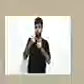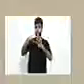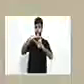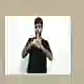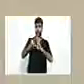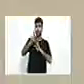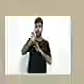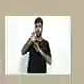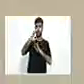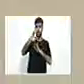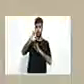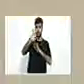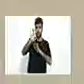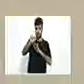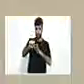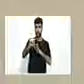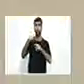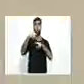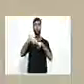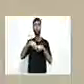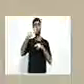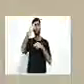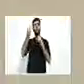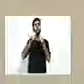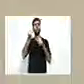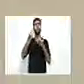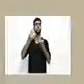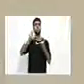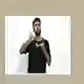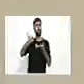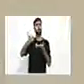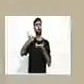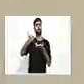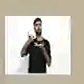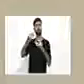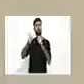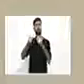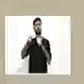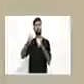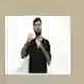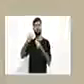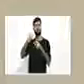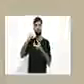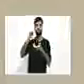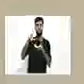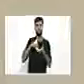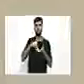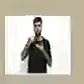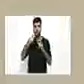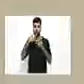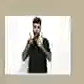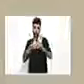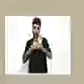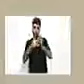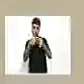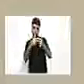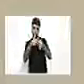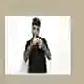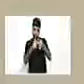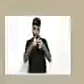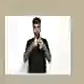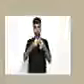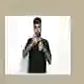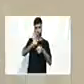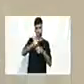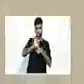município No que diz respeito o impacto a da proposta de reajuste eh do Poder